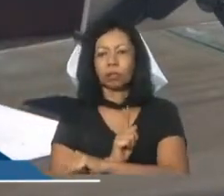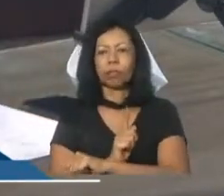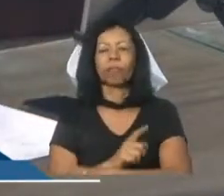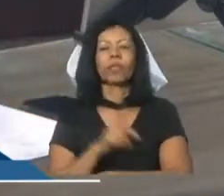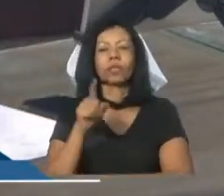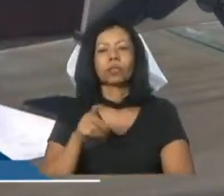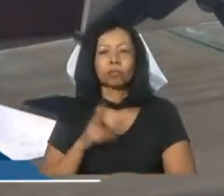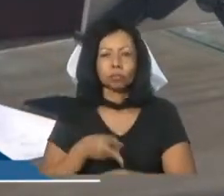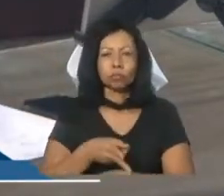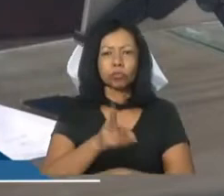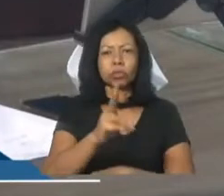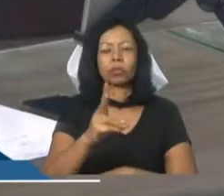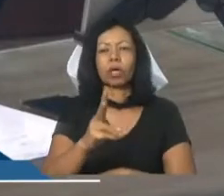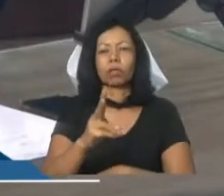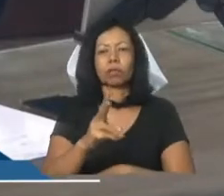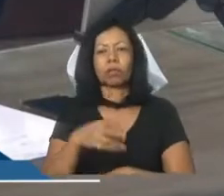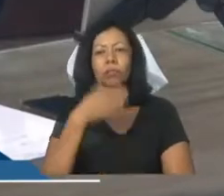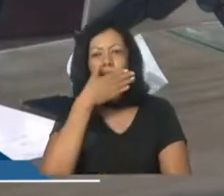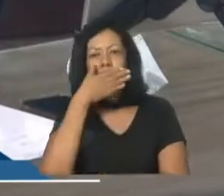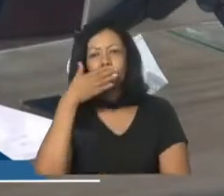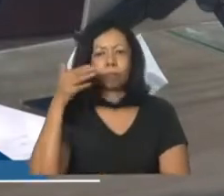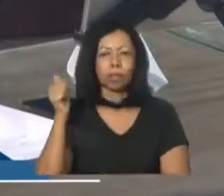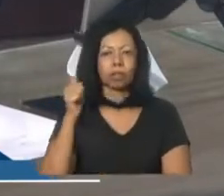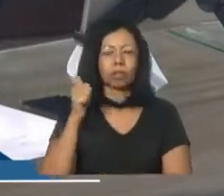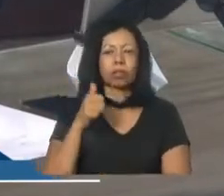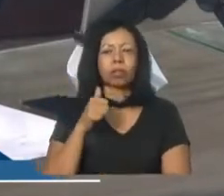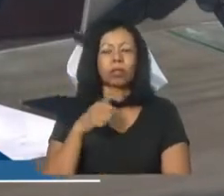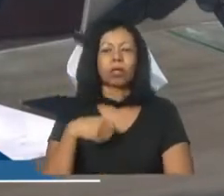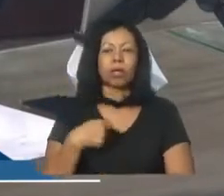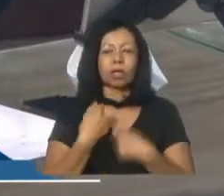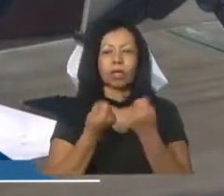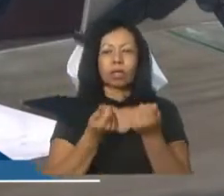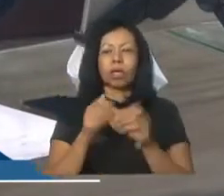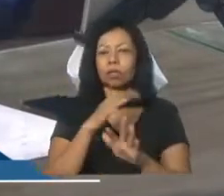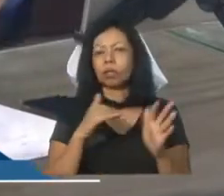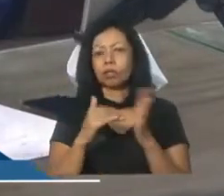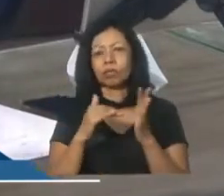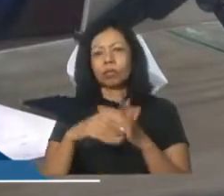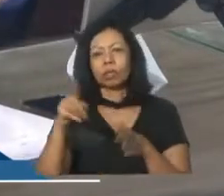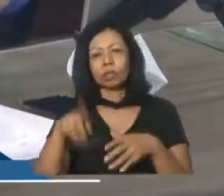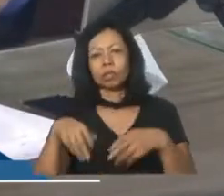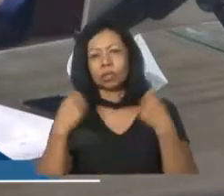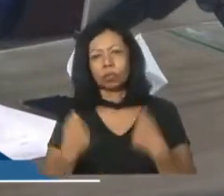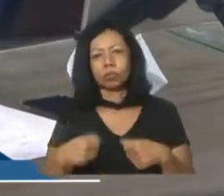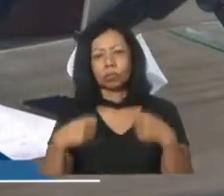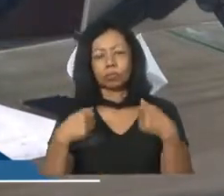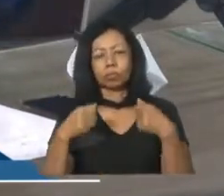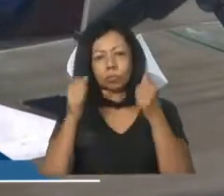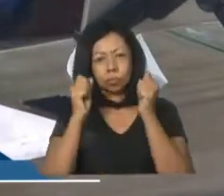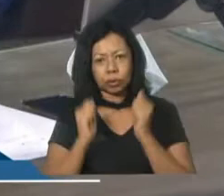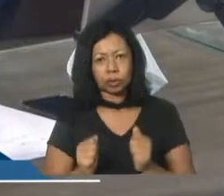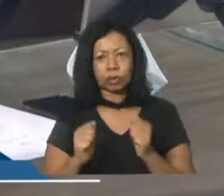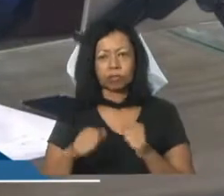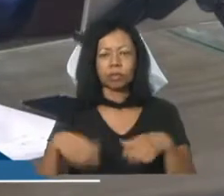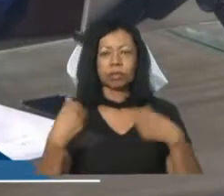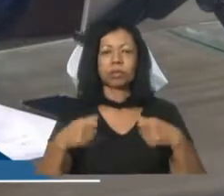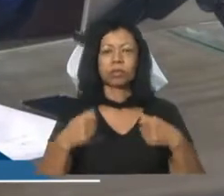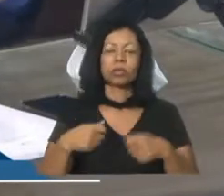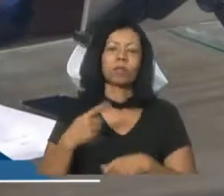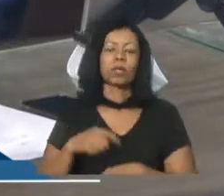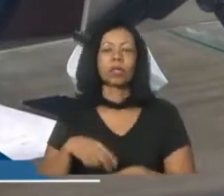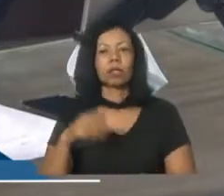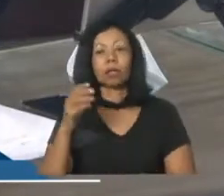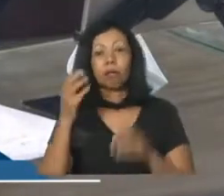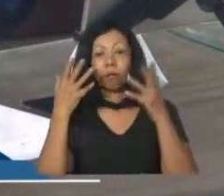dado continuidade, o aperfeiçoamento, a dar todo o aparato possível e necessário para que possamos levar a arte, a